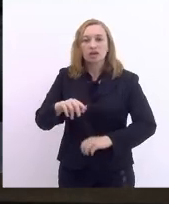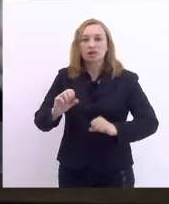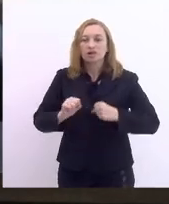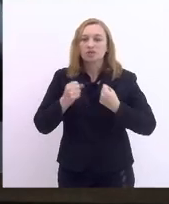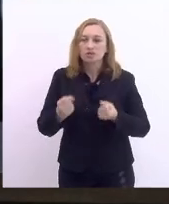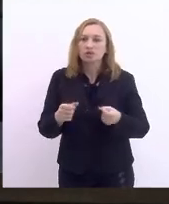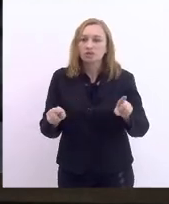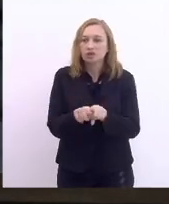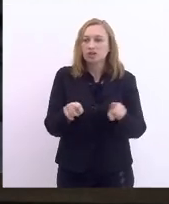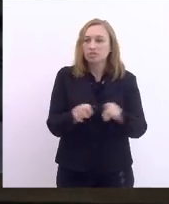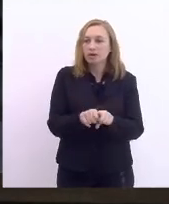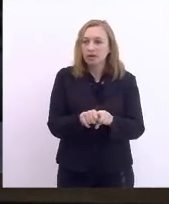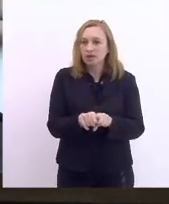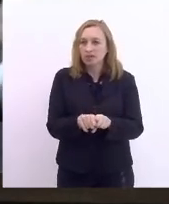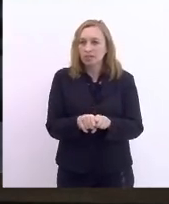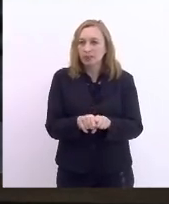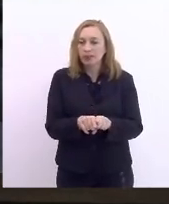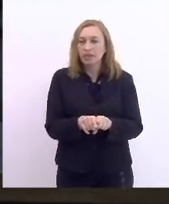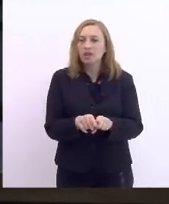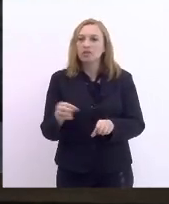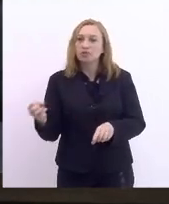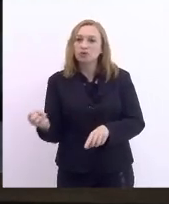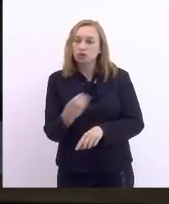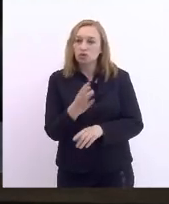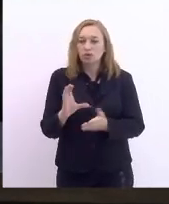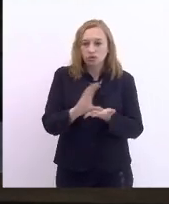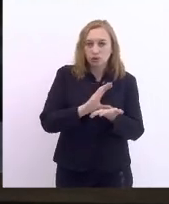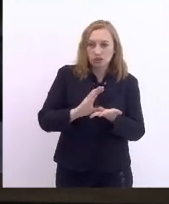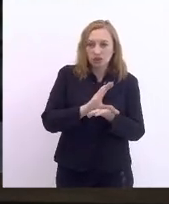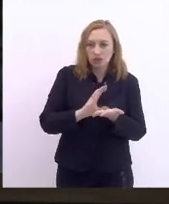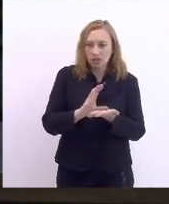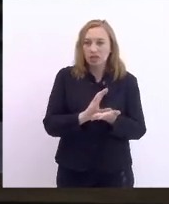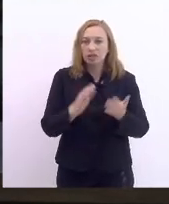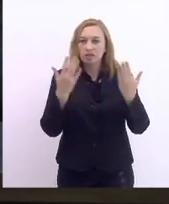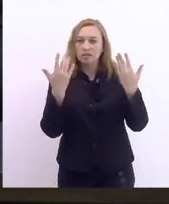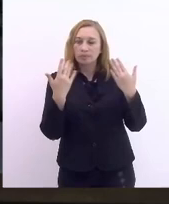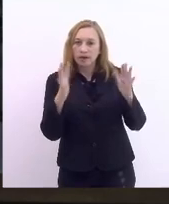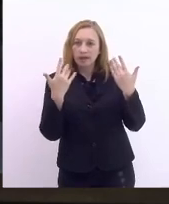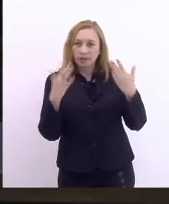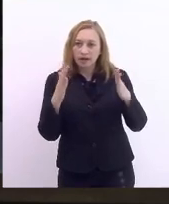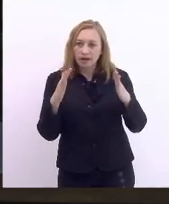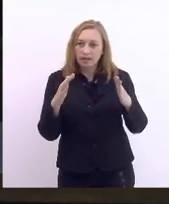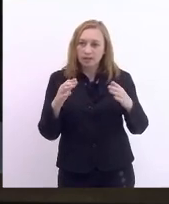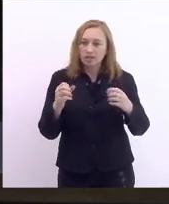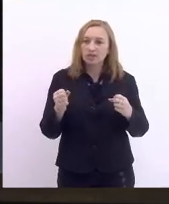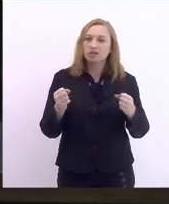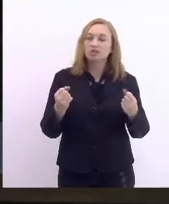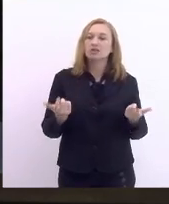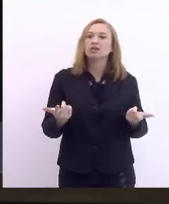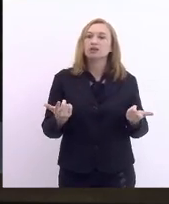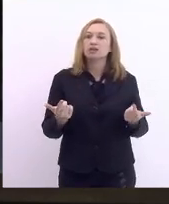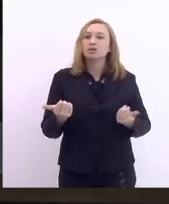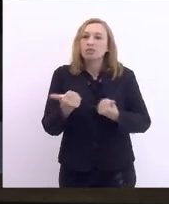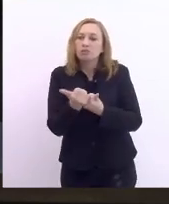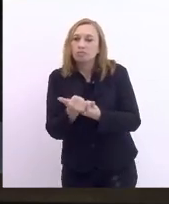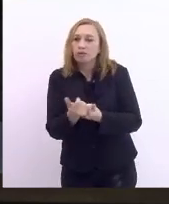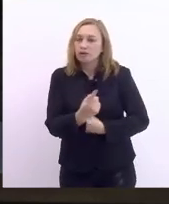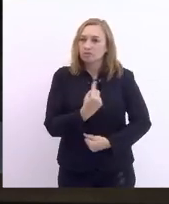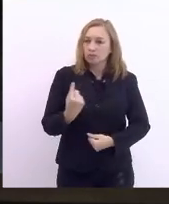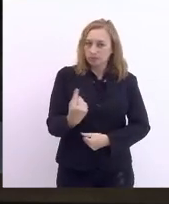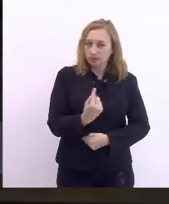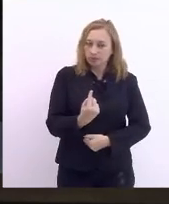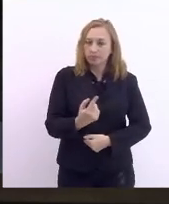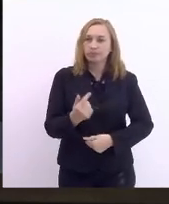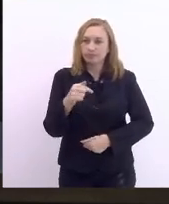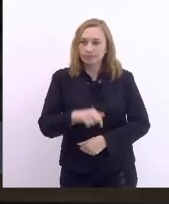Reforce Também meus votos de pleno êxito aos novos conselheiros sucesso para todos contigo nossa o nosso